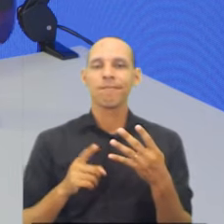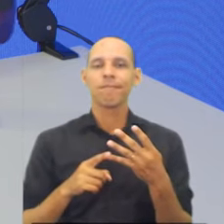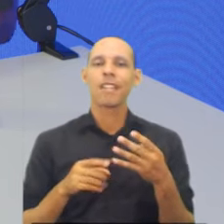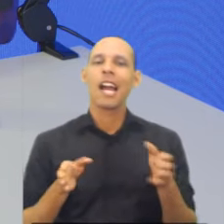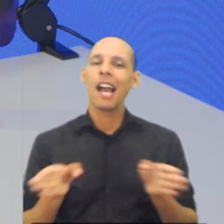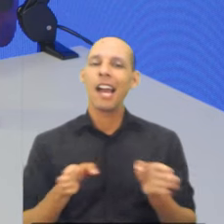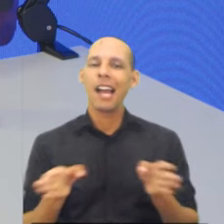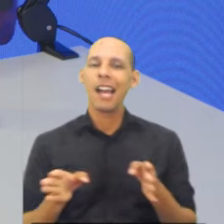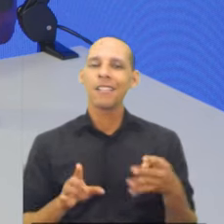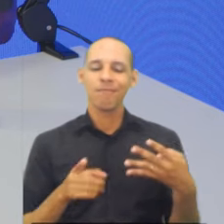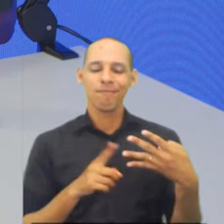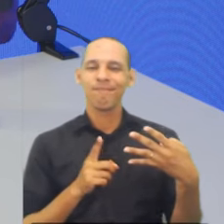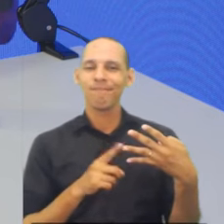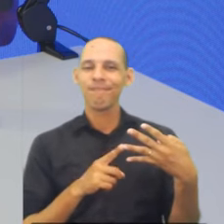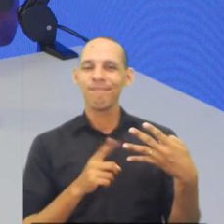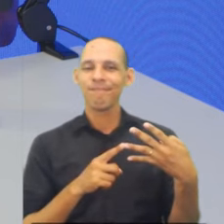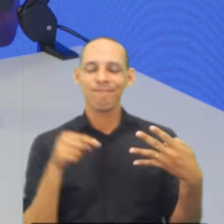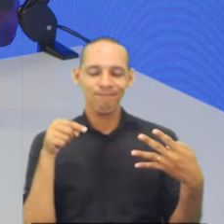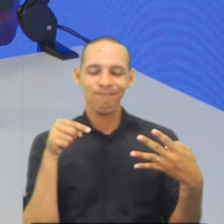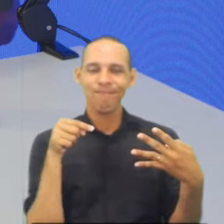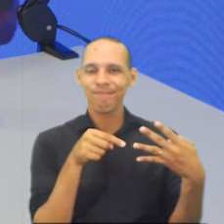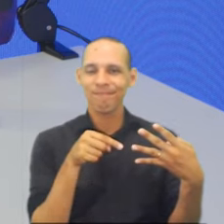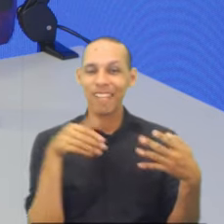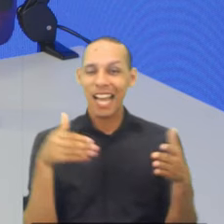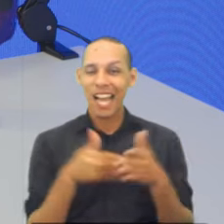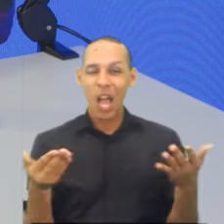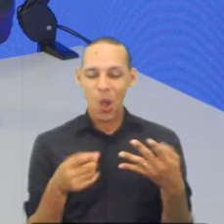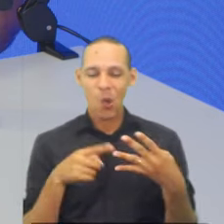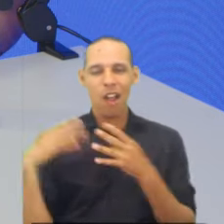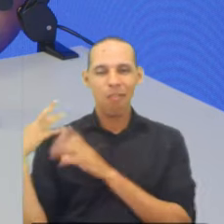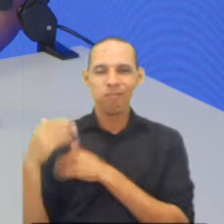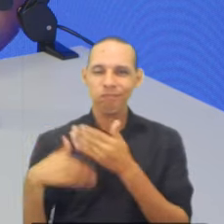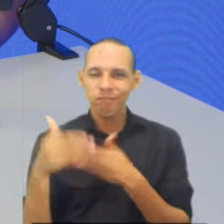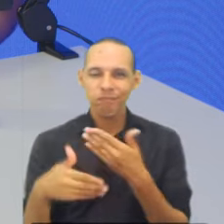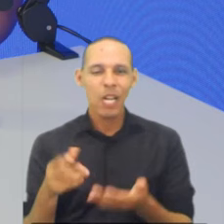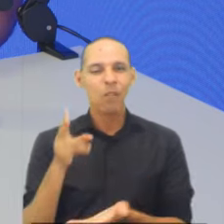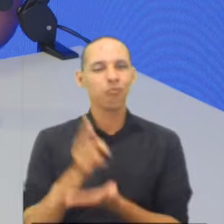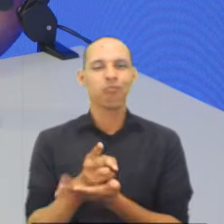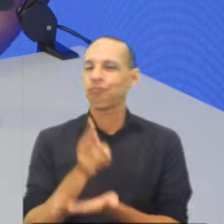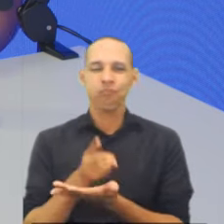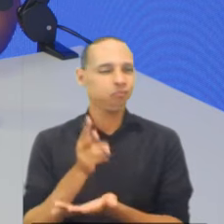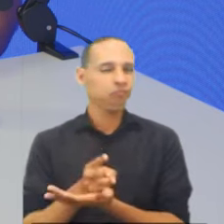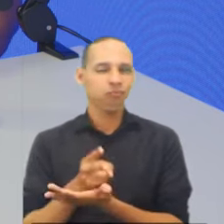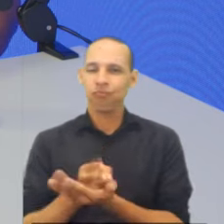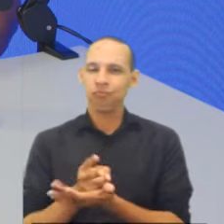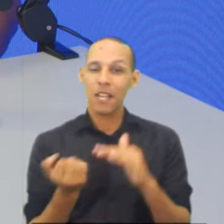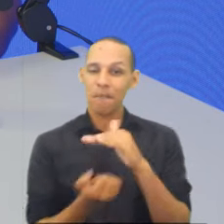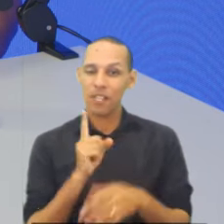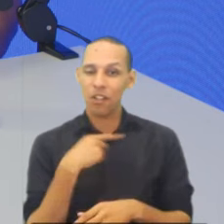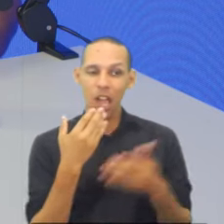sempre esses quatro passos mas esse carreira foi até hoje o menos contratado pelas empresas que a gente